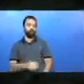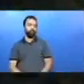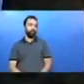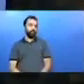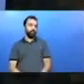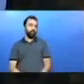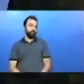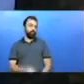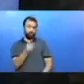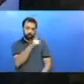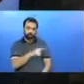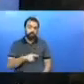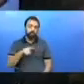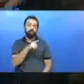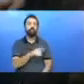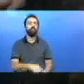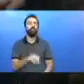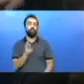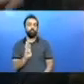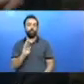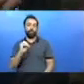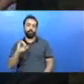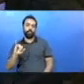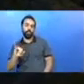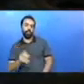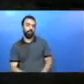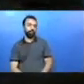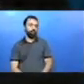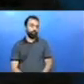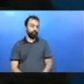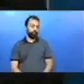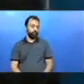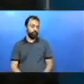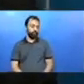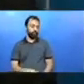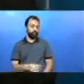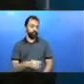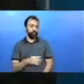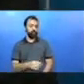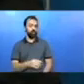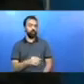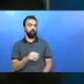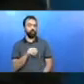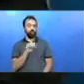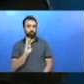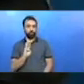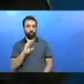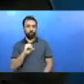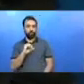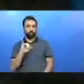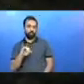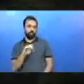então circulem a palavra boi, e aqui aparece novamente Boi Surubim. E temos aqui embaixo, olhem novamente, a festa do boi,